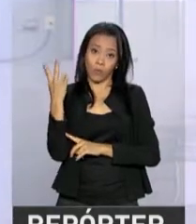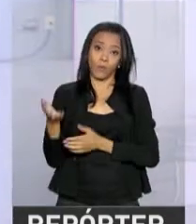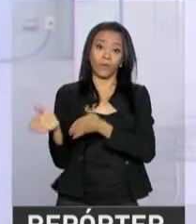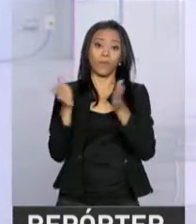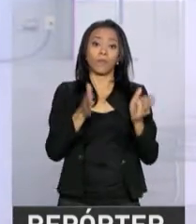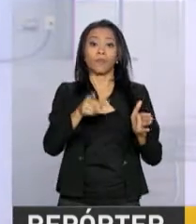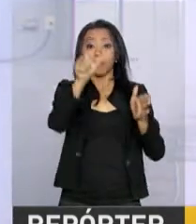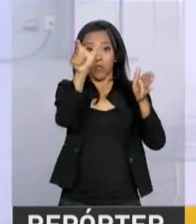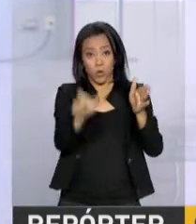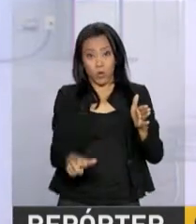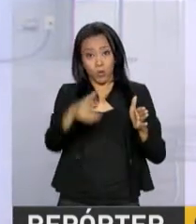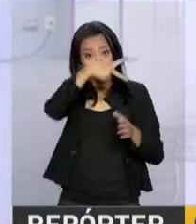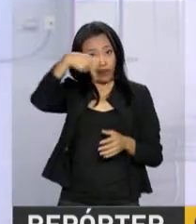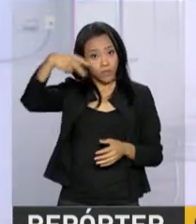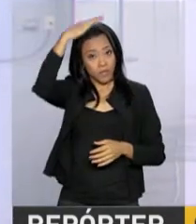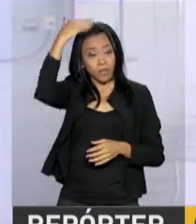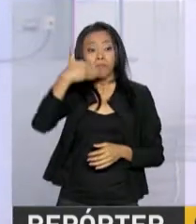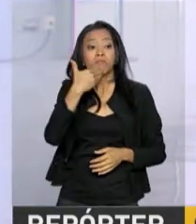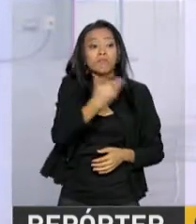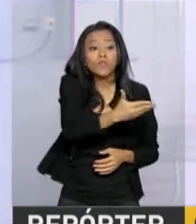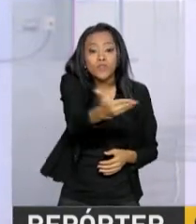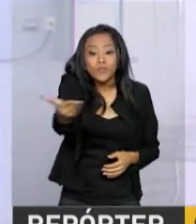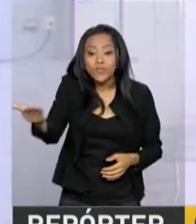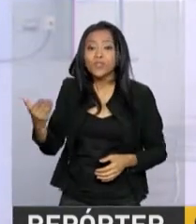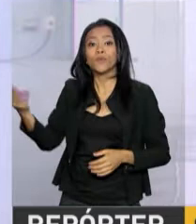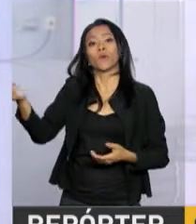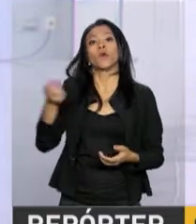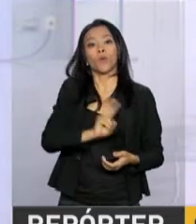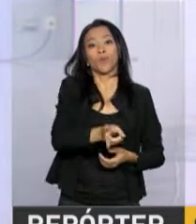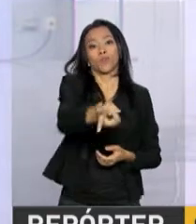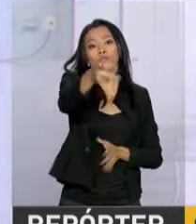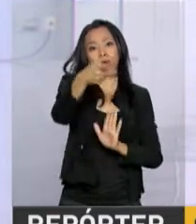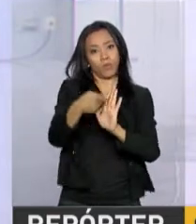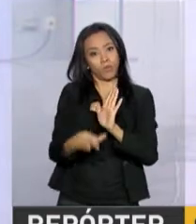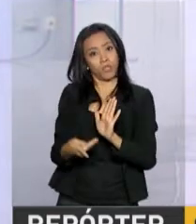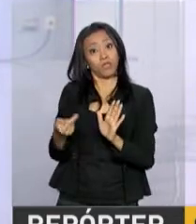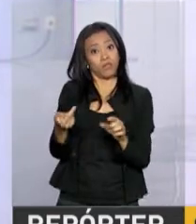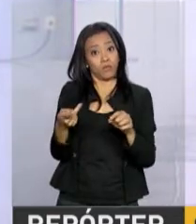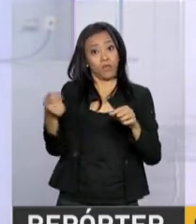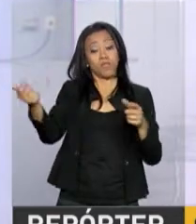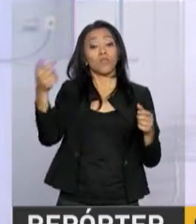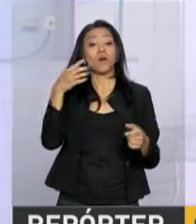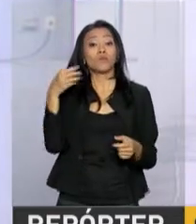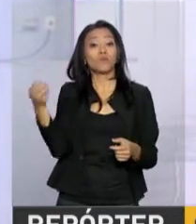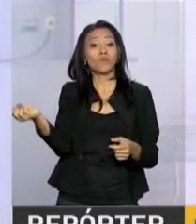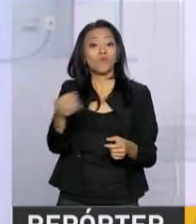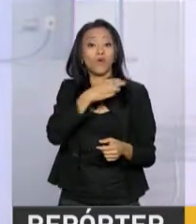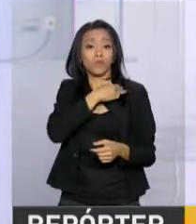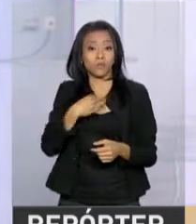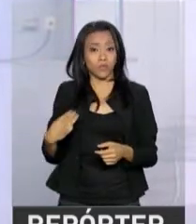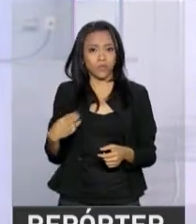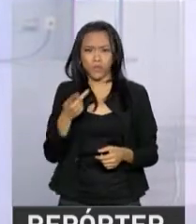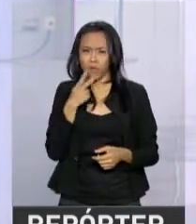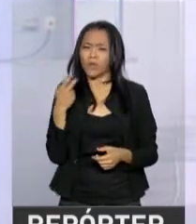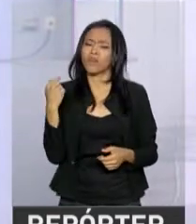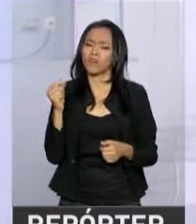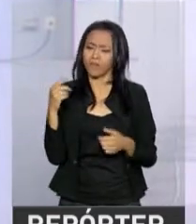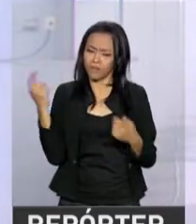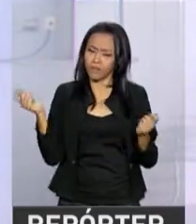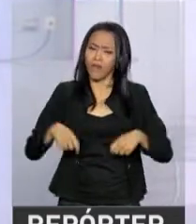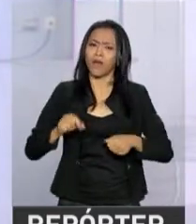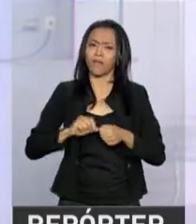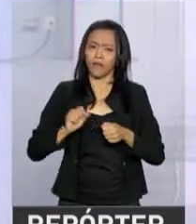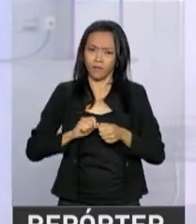de pedir continuidade dos projetos aos novos ministros e destacou que ainda há muito trabalho a ser feito nos